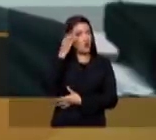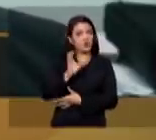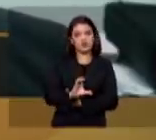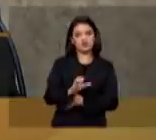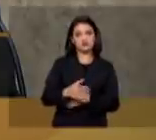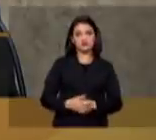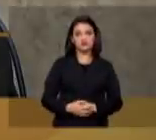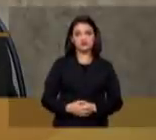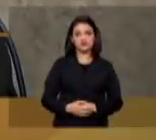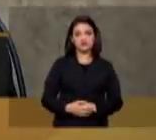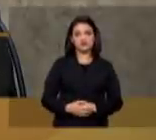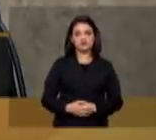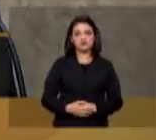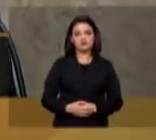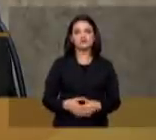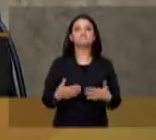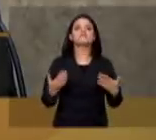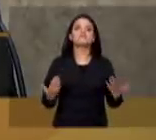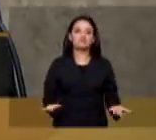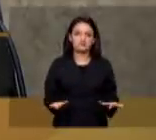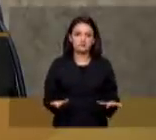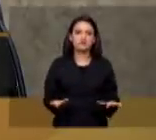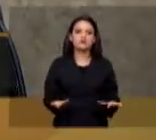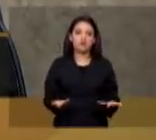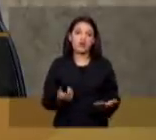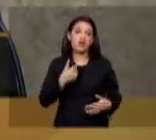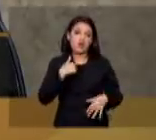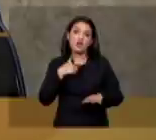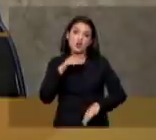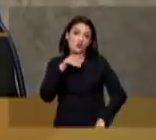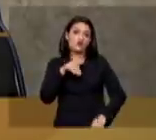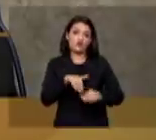Assim, Vossa Excelência votou, mas...